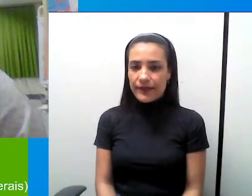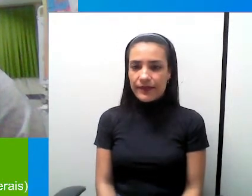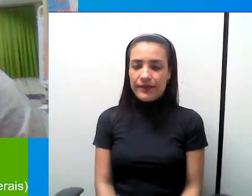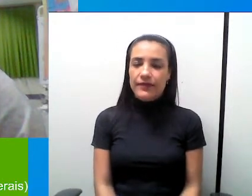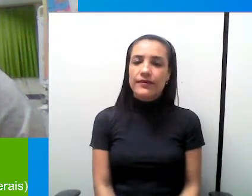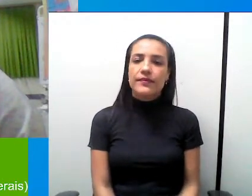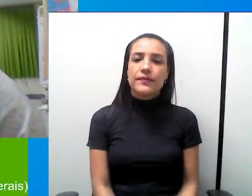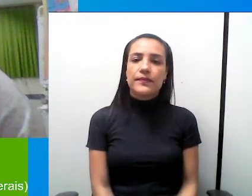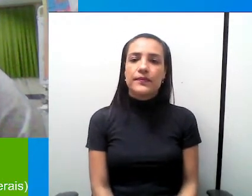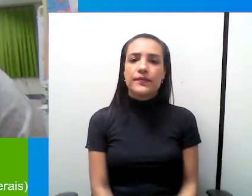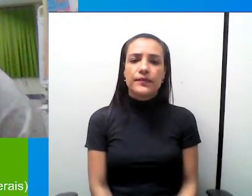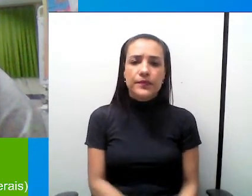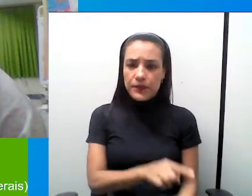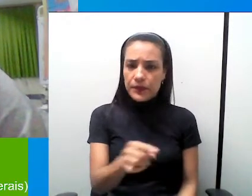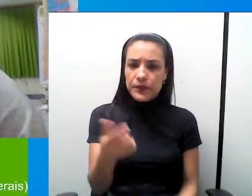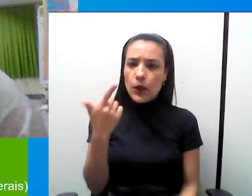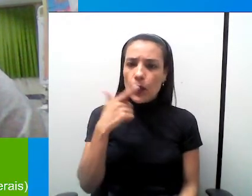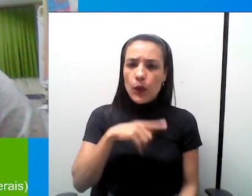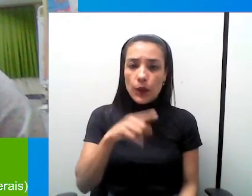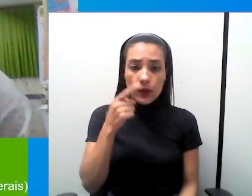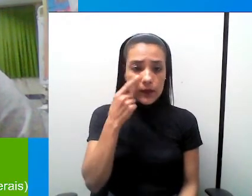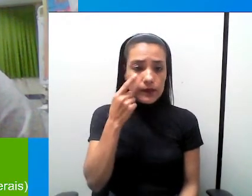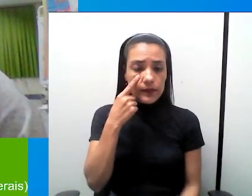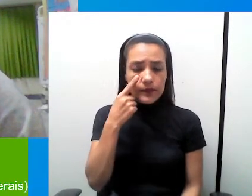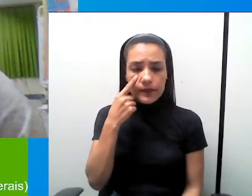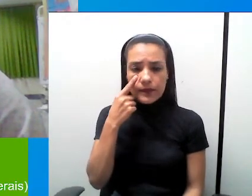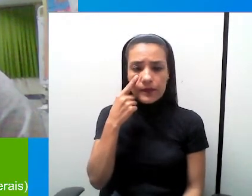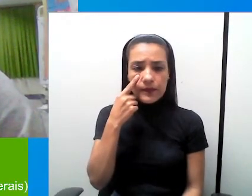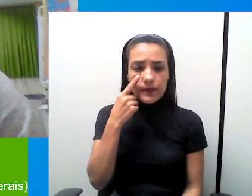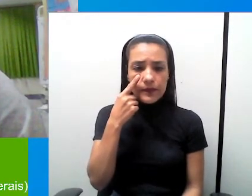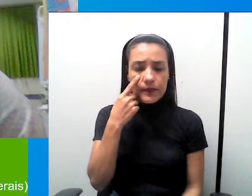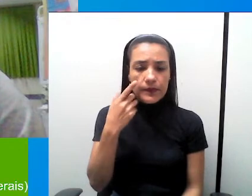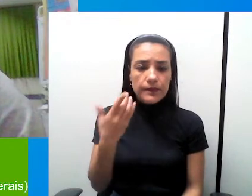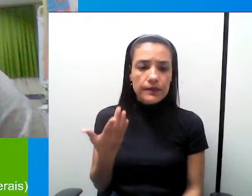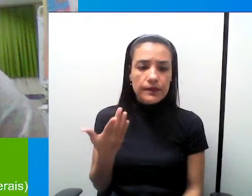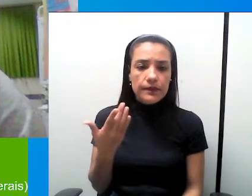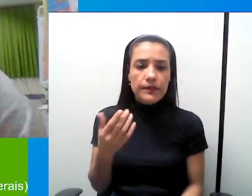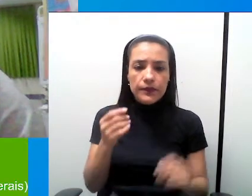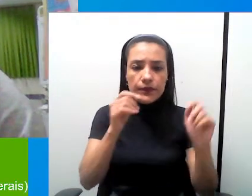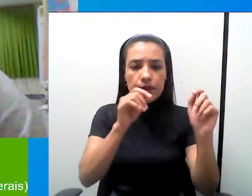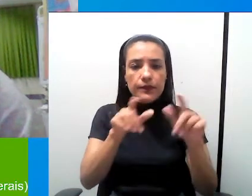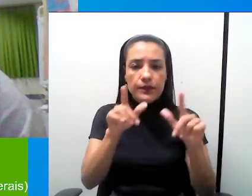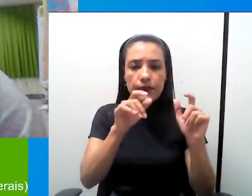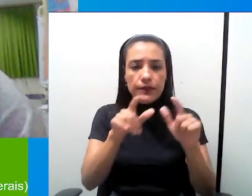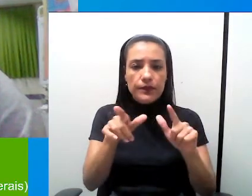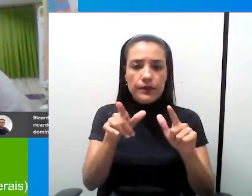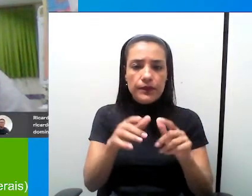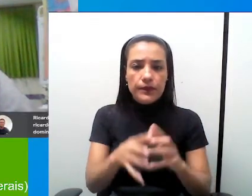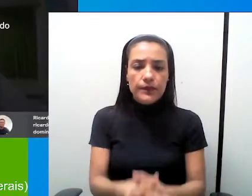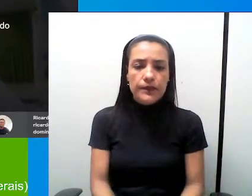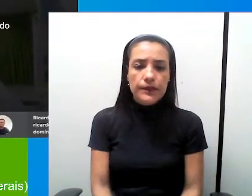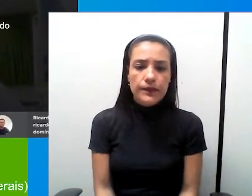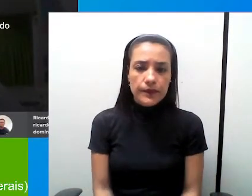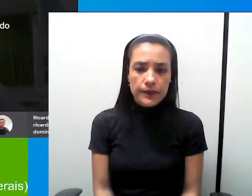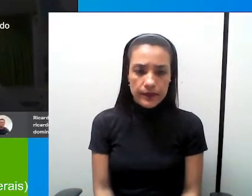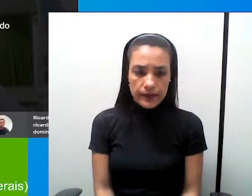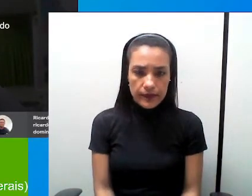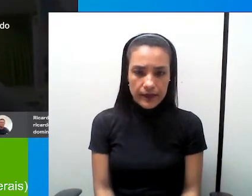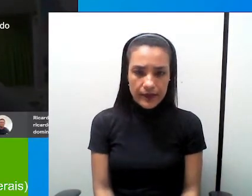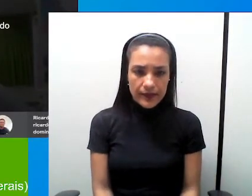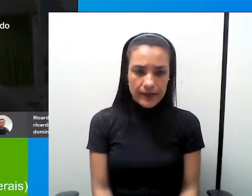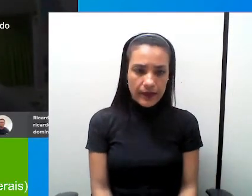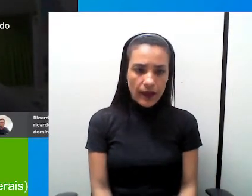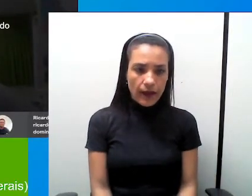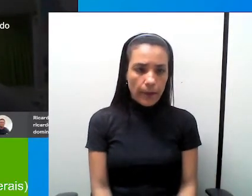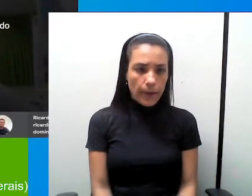Se vocês conseguirem ver, eu peço para alguém como a minha tela vai ficar projetada. Eu queria que vocês, se possível, me falassem se vocês estão